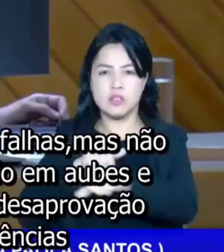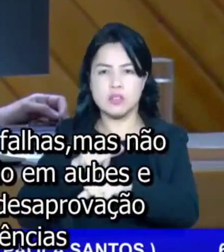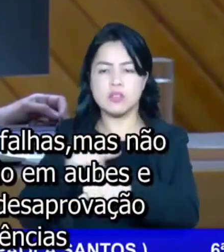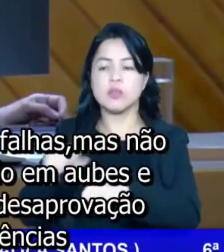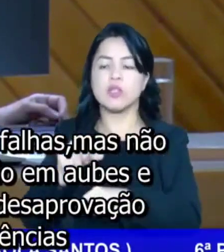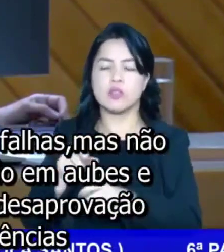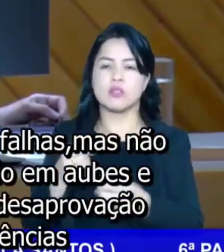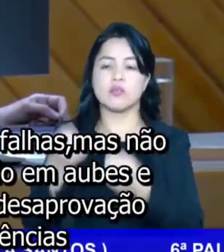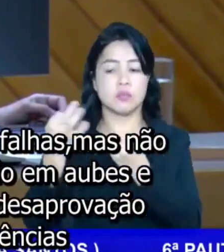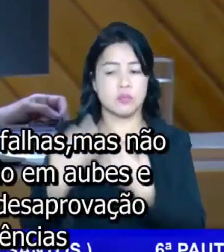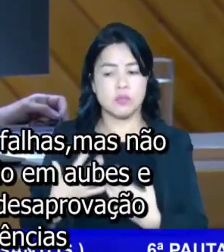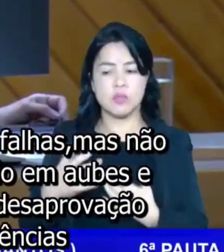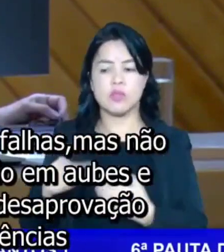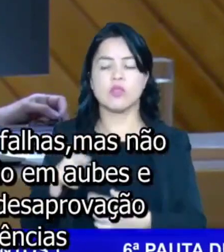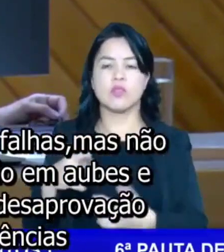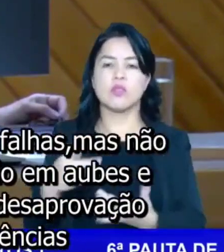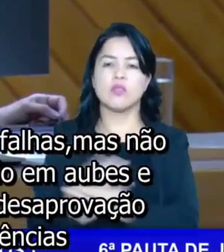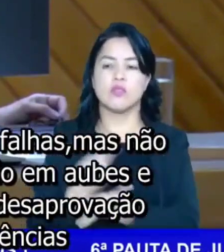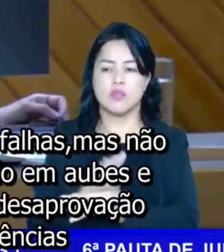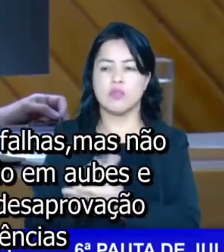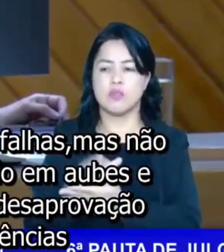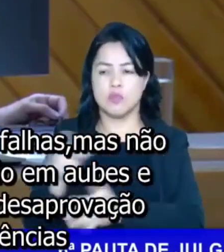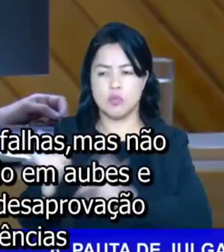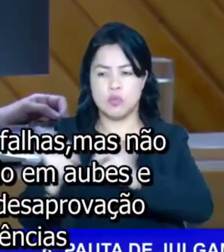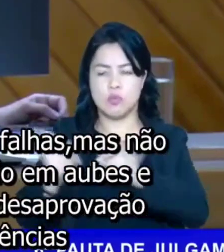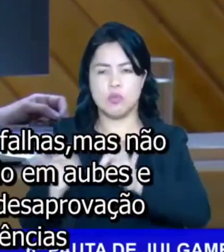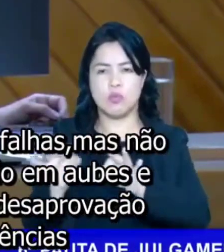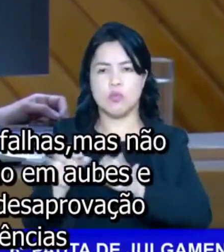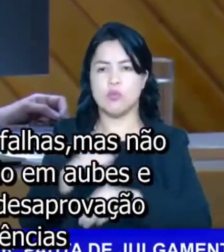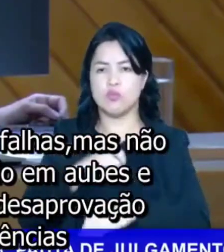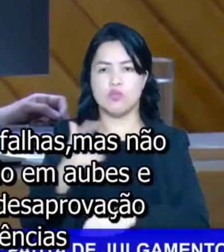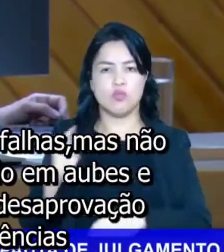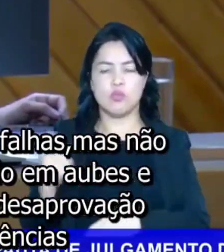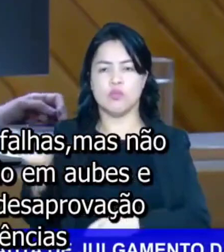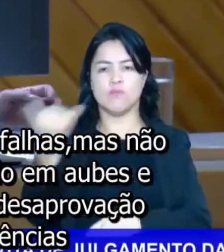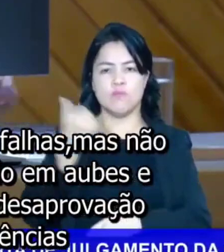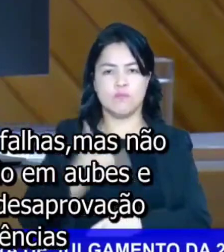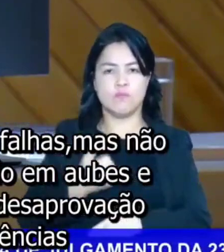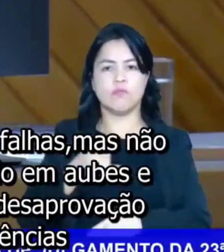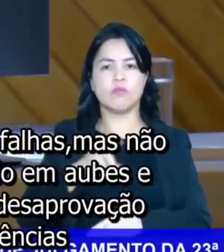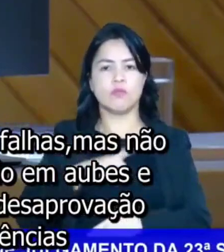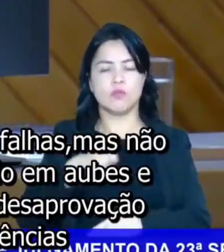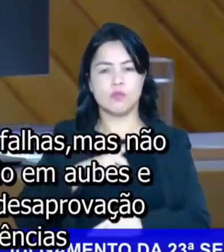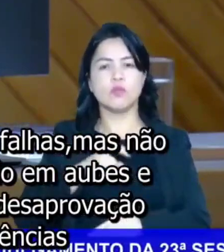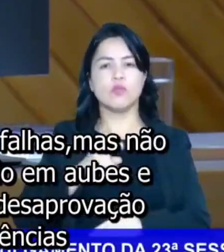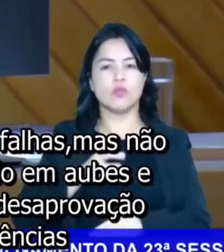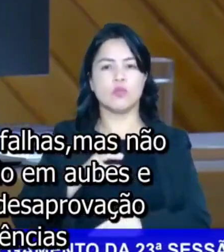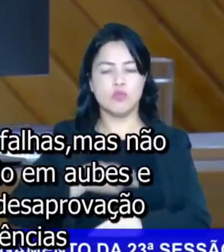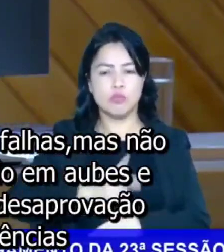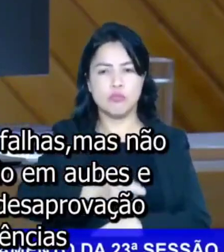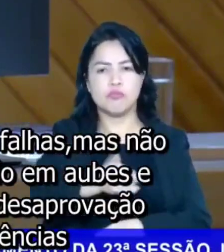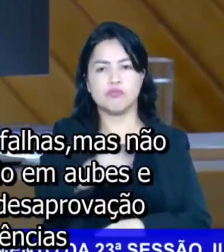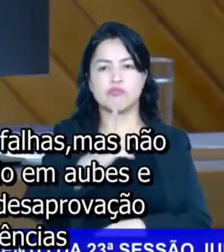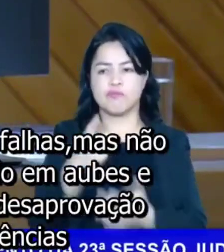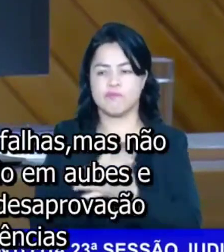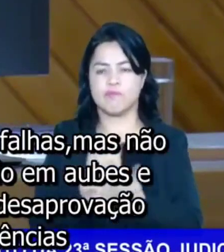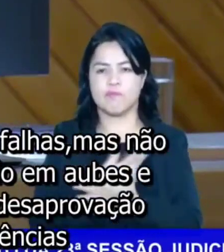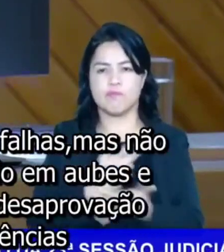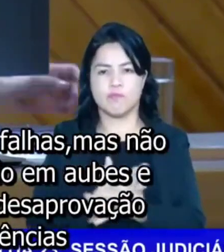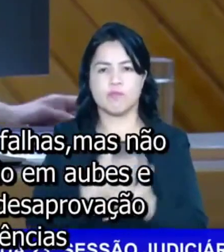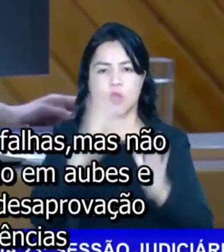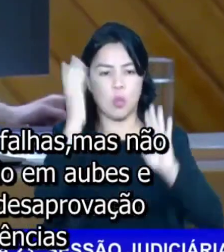as falhas, mas não fez, né, a sua manifestação e deixou transcorrer, então, em habeas. E, em